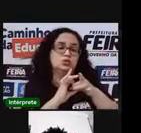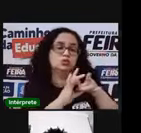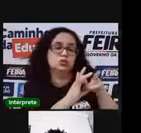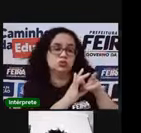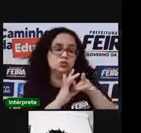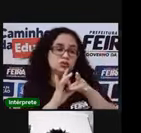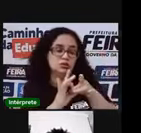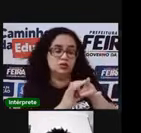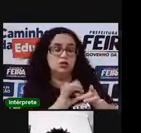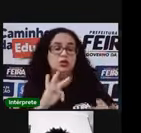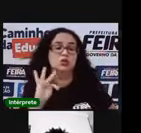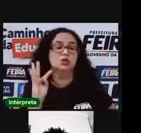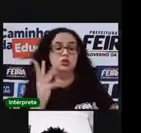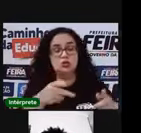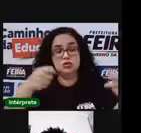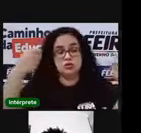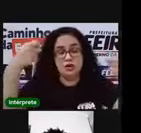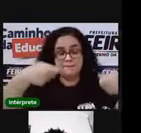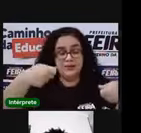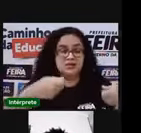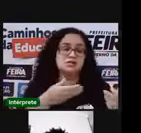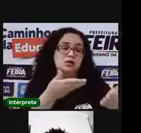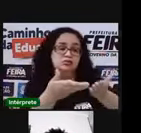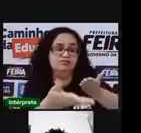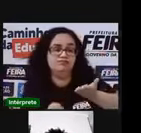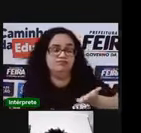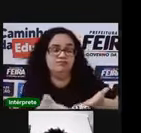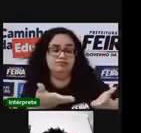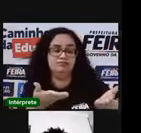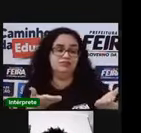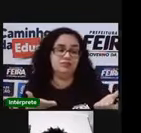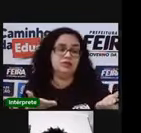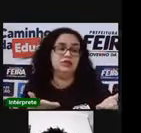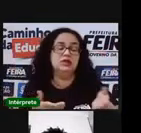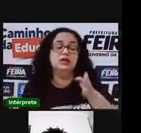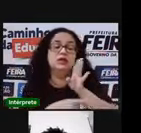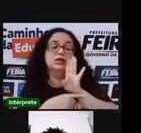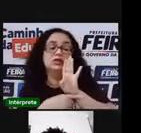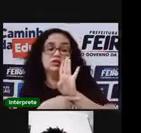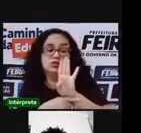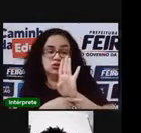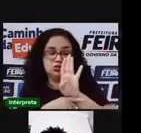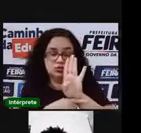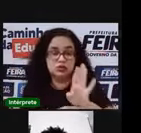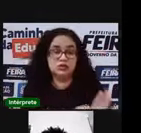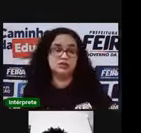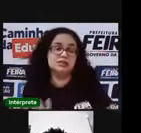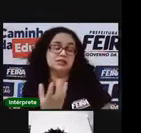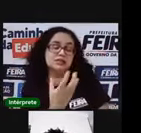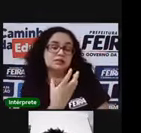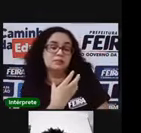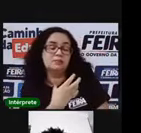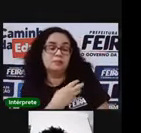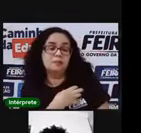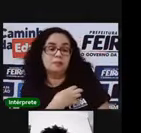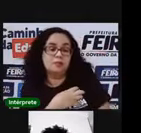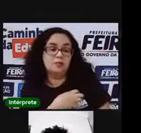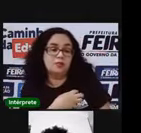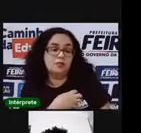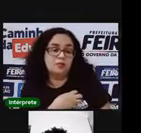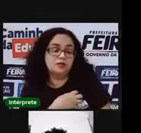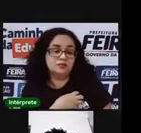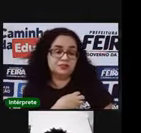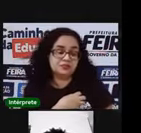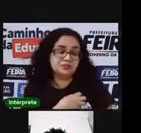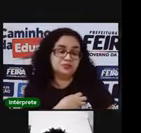todos nós precisamos um do outro. É a fraternidade que dá o sentimento a gente, que faz a gente construir, não